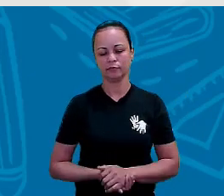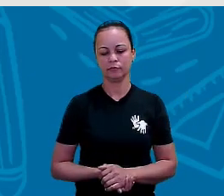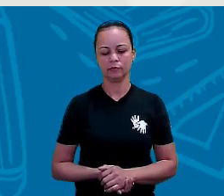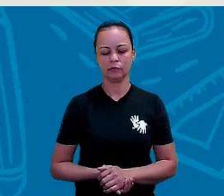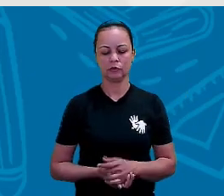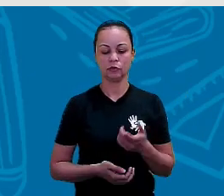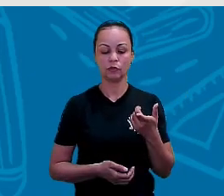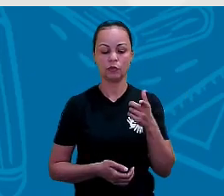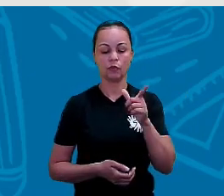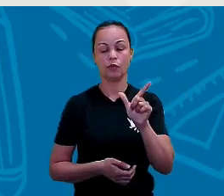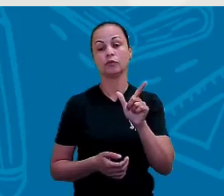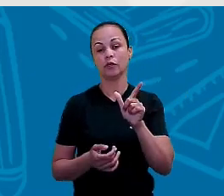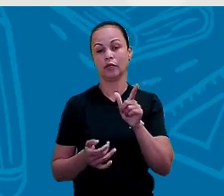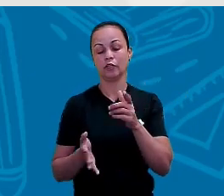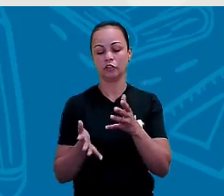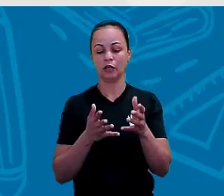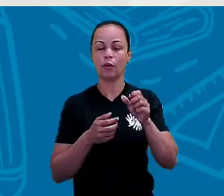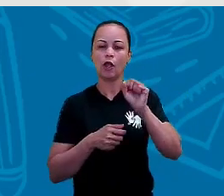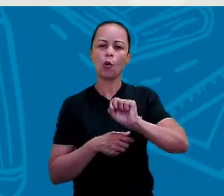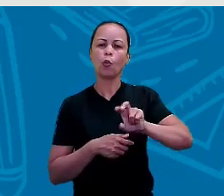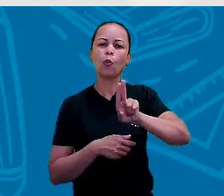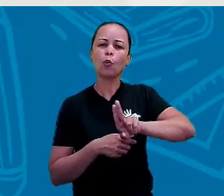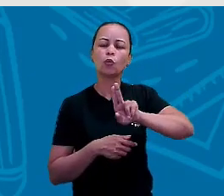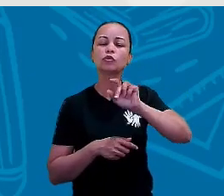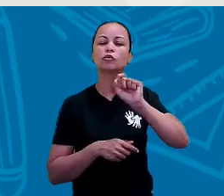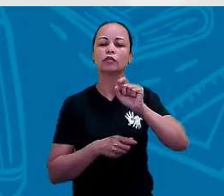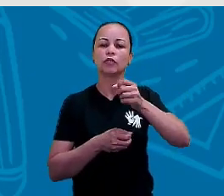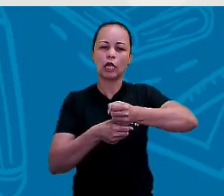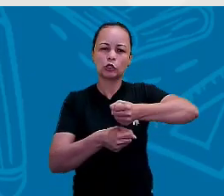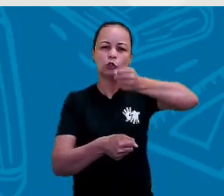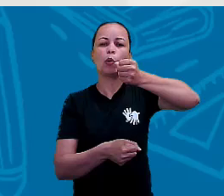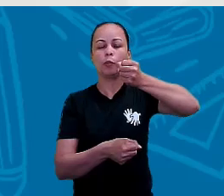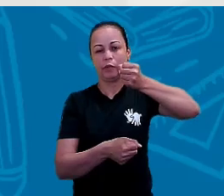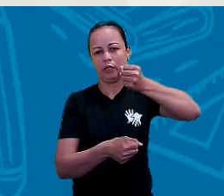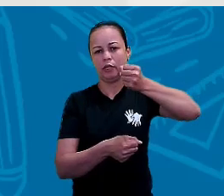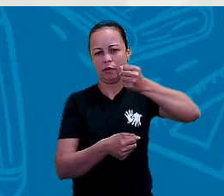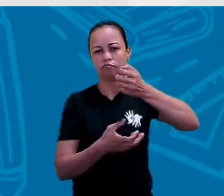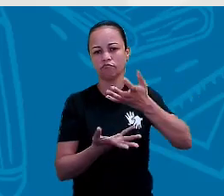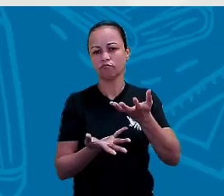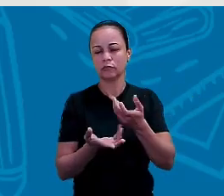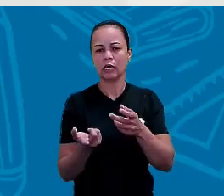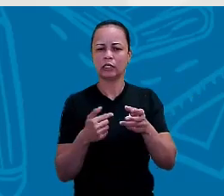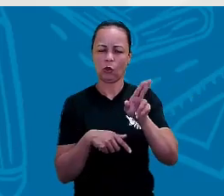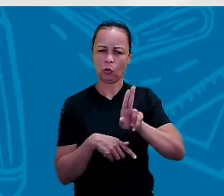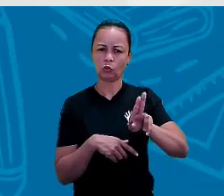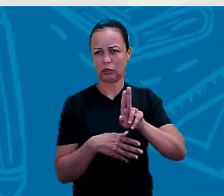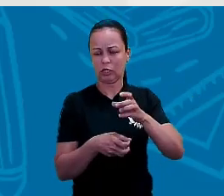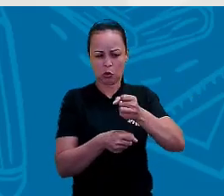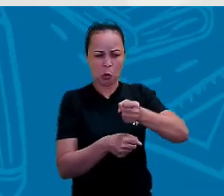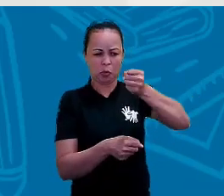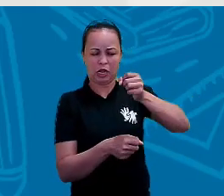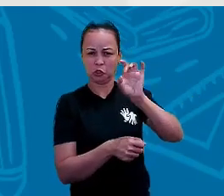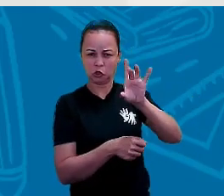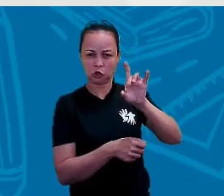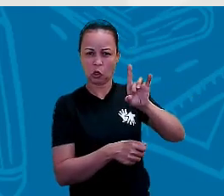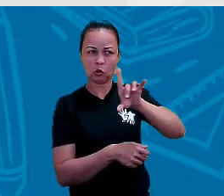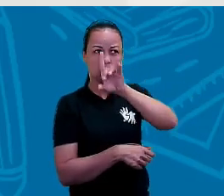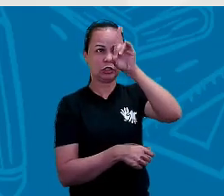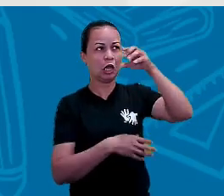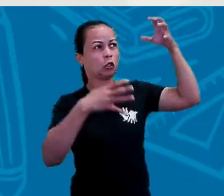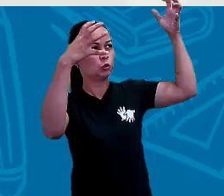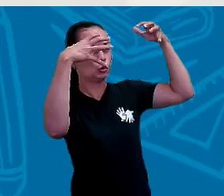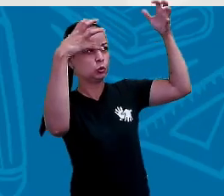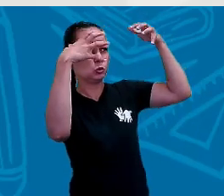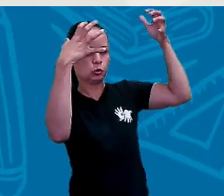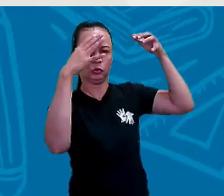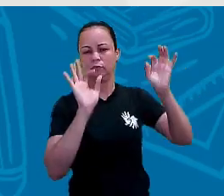pode utilizar é o uso de sombrinha, do guarda-sol, né? A gente não só vai usar a sombrinha num dia chuvoso para não